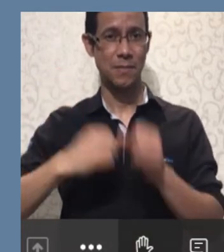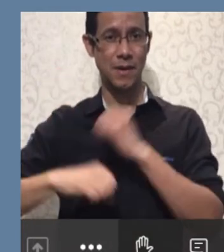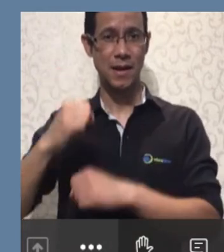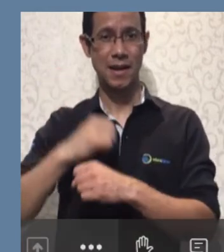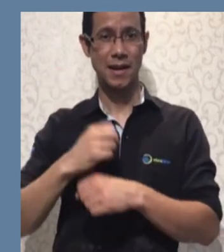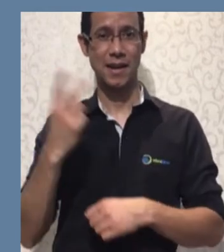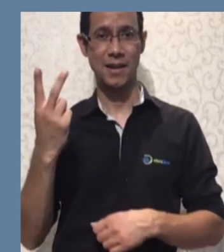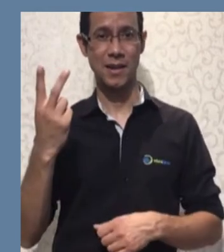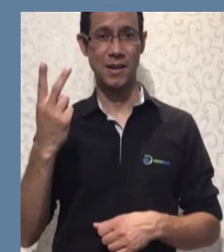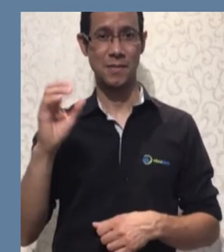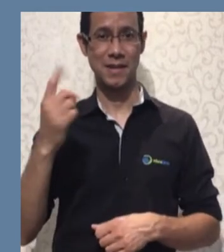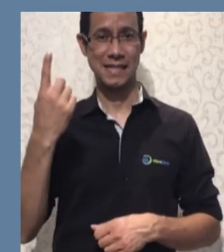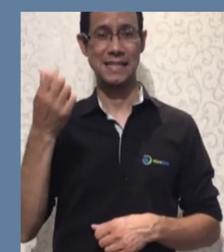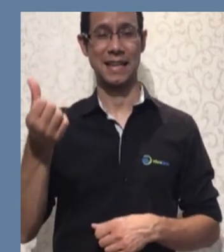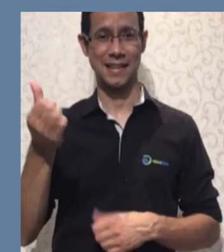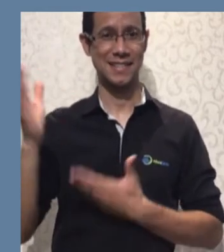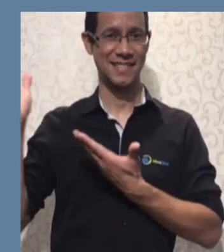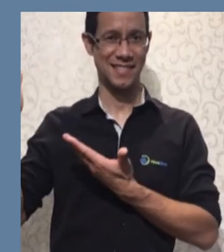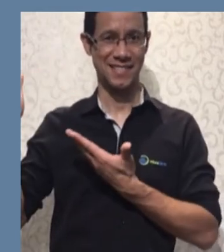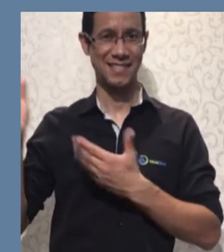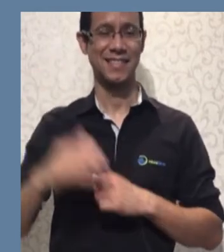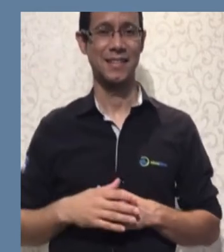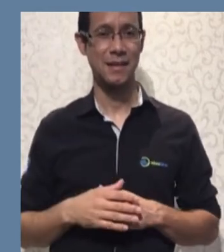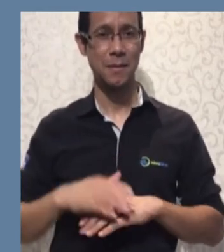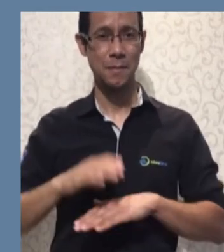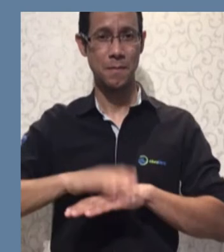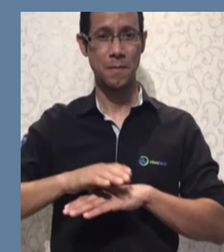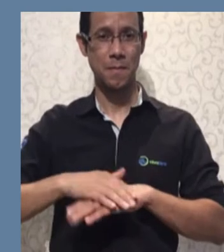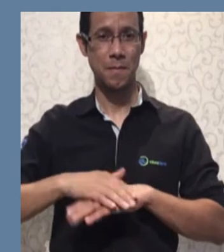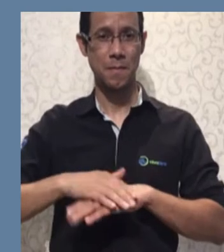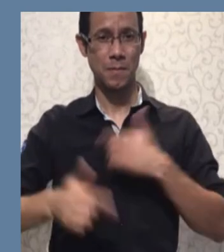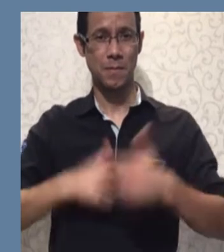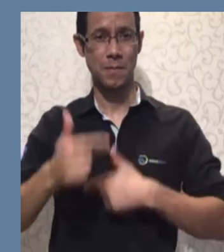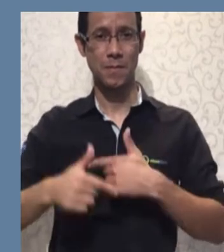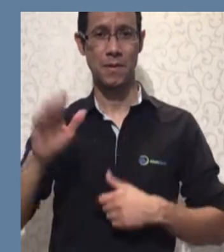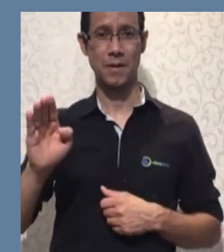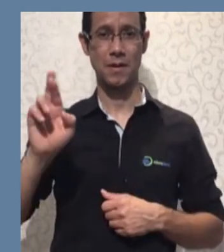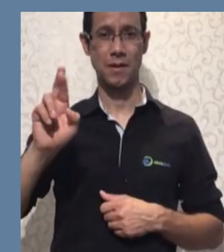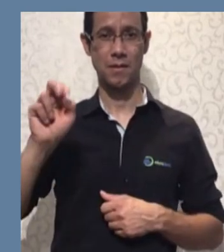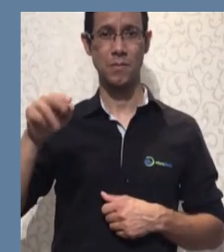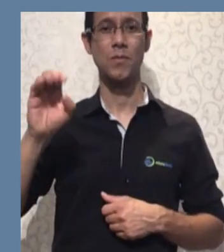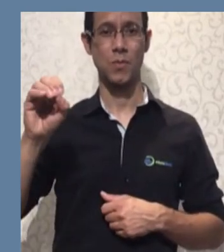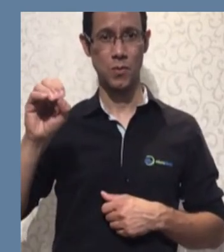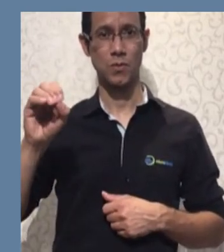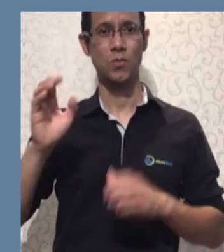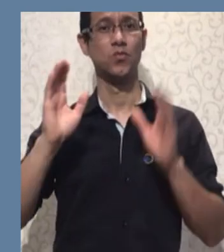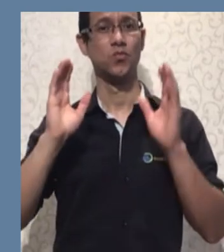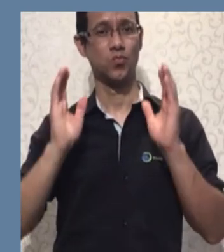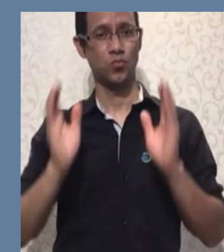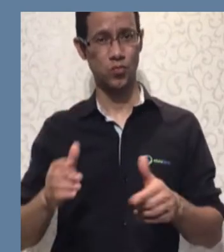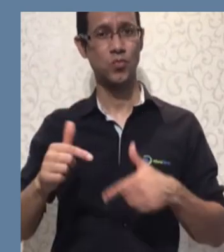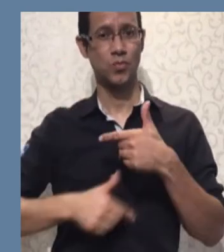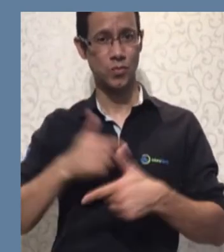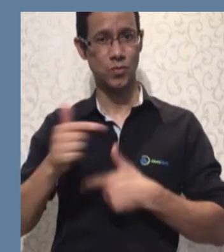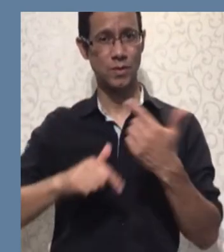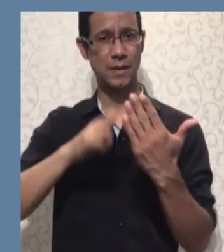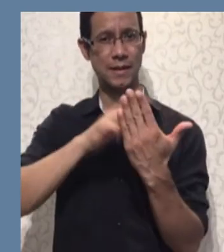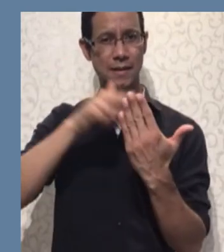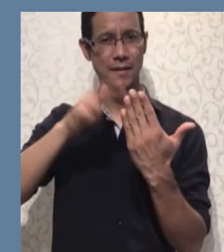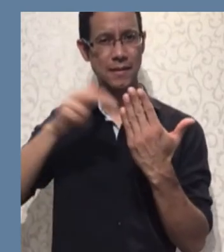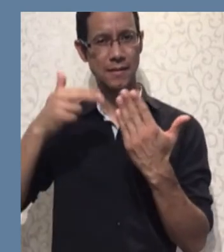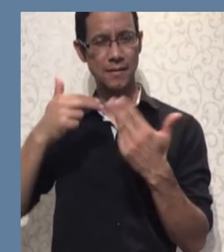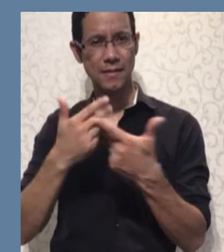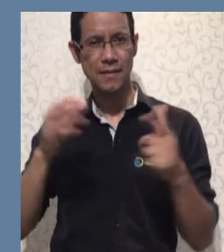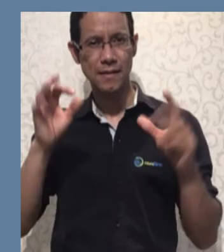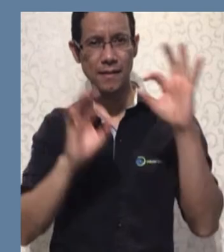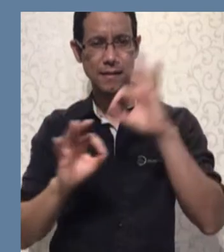um trabalho do Bruno Moreschi. Ele já havia começado a trabalhar com essa pintura quando ele teve a notícia